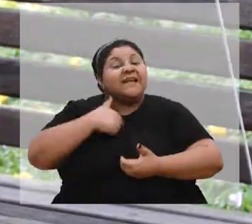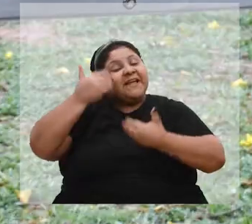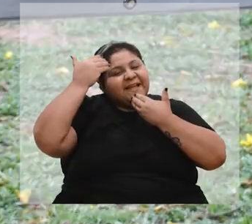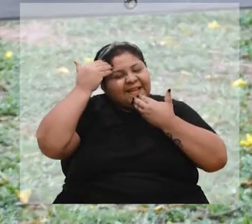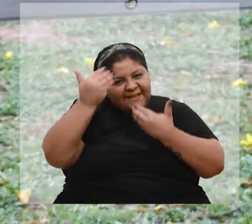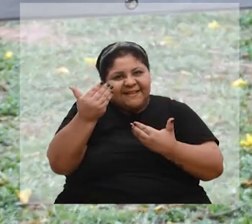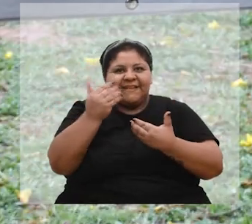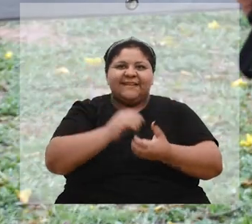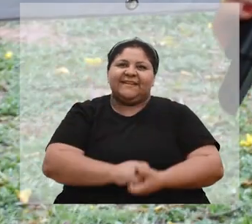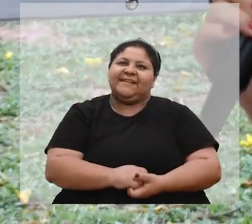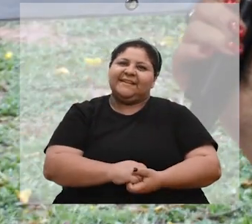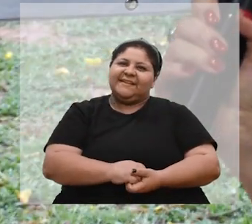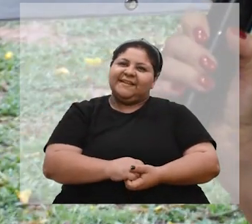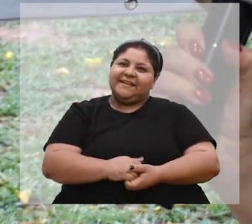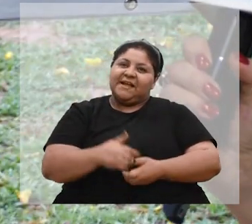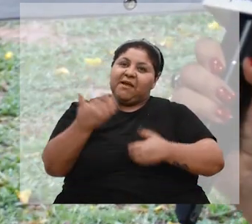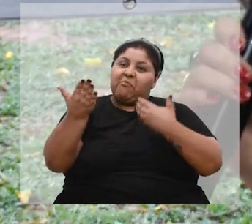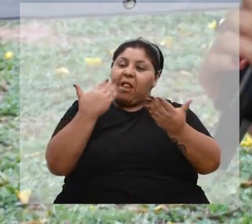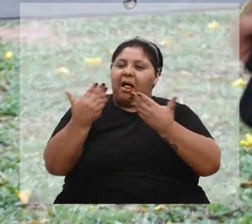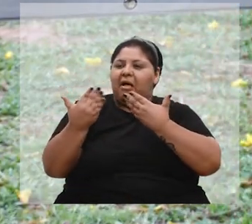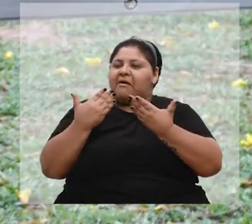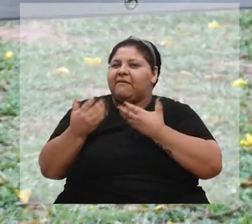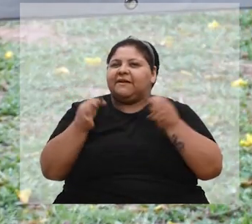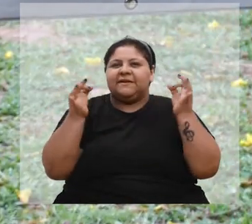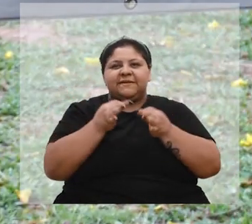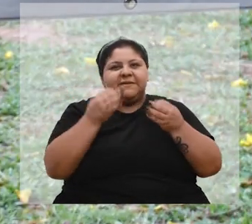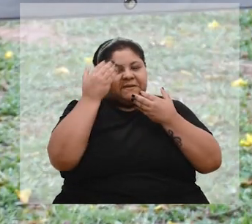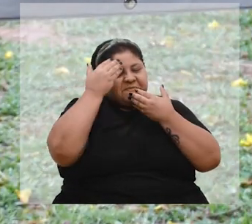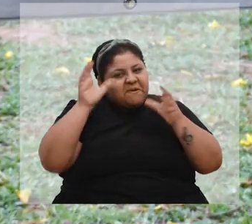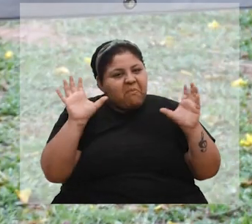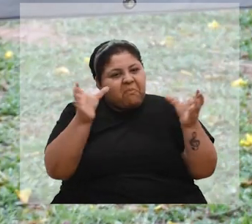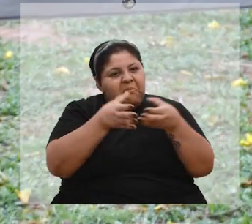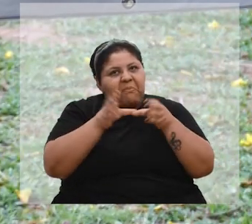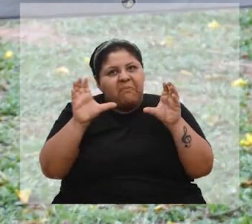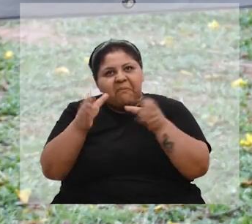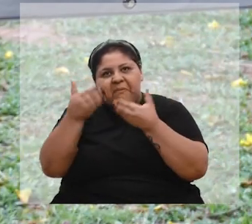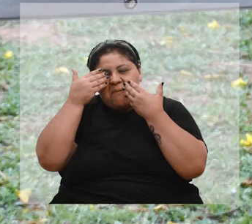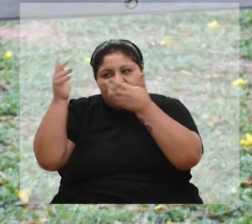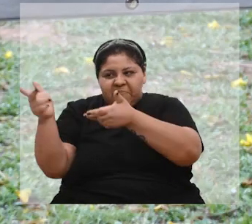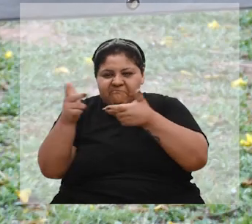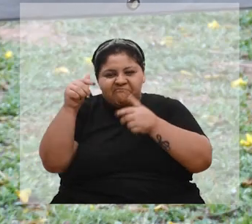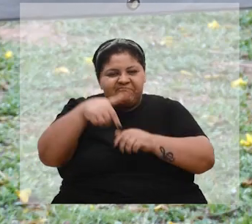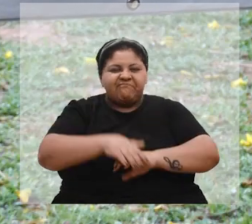você. Eu que te agradeço. Muito obrigada pela conversa deliciosa. Obrigada a toda a equipe.